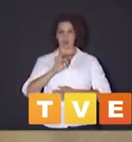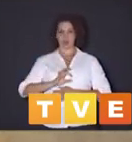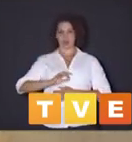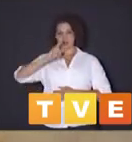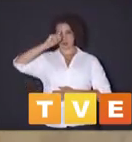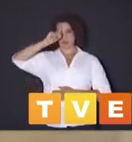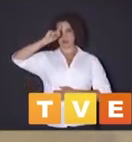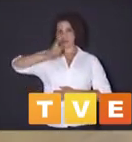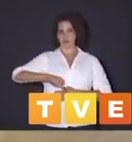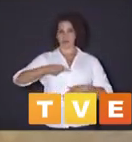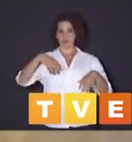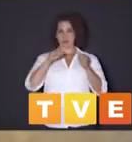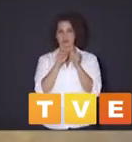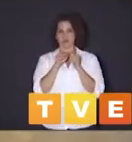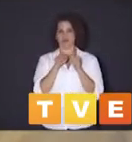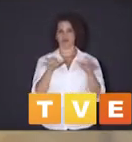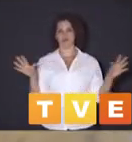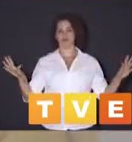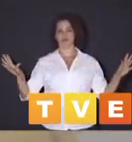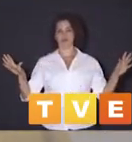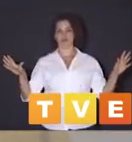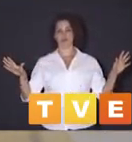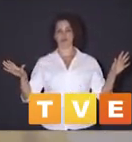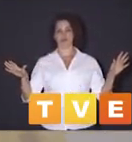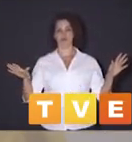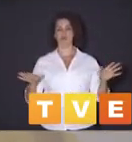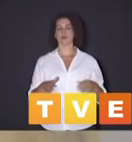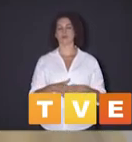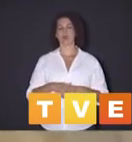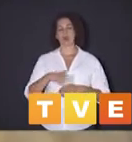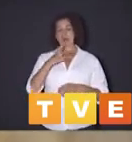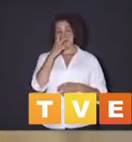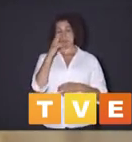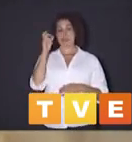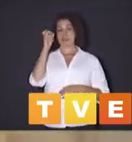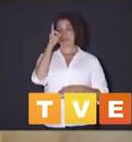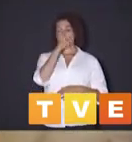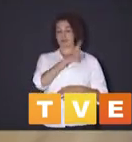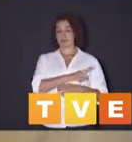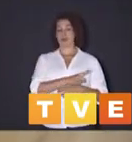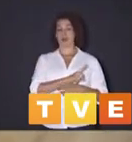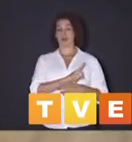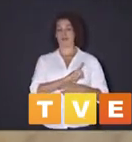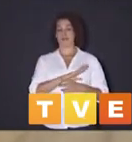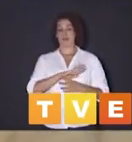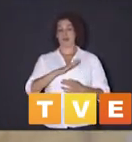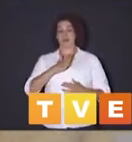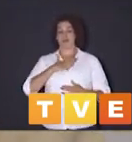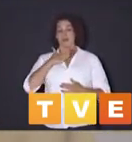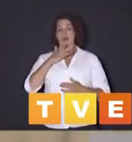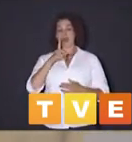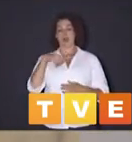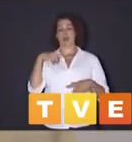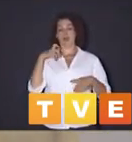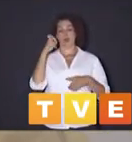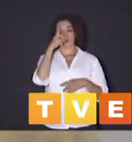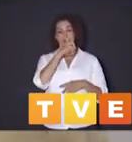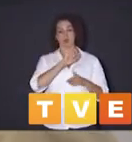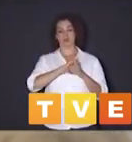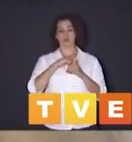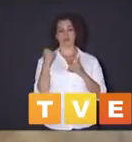memória tem tudo então o negócio é extremamente complicado assim o impacto é extremamente complicado para a sociedade